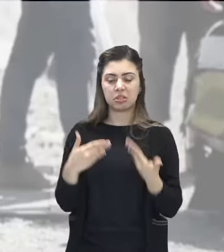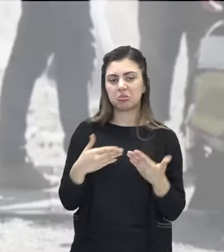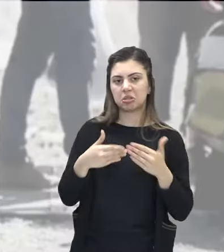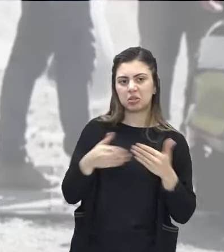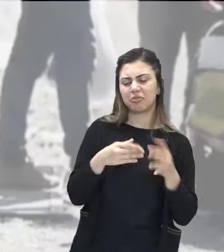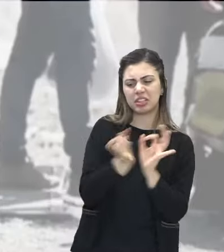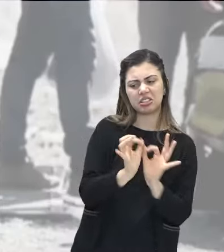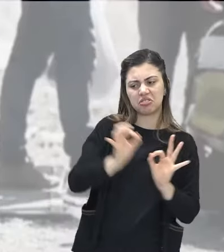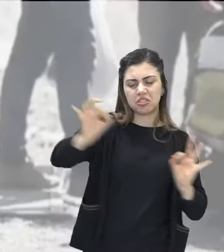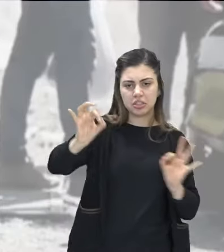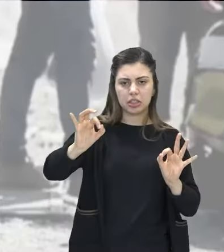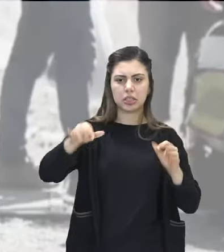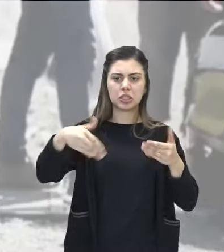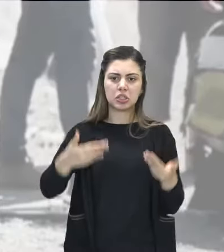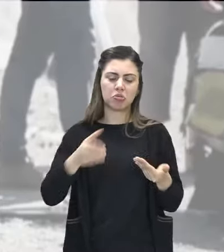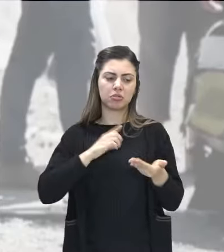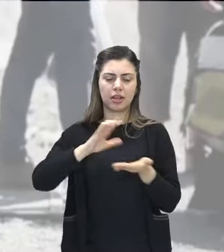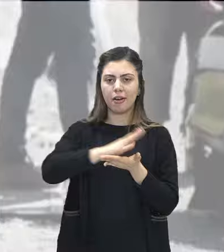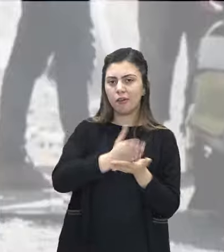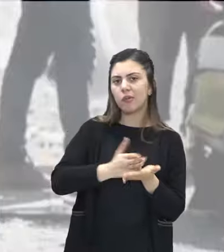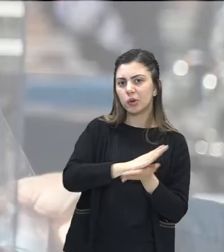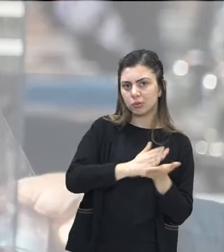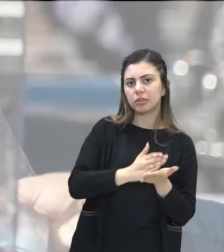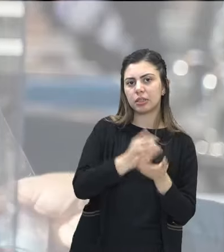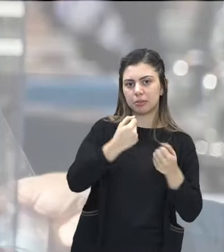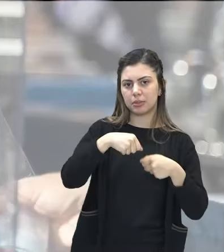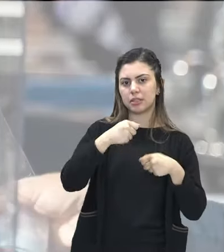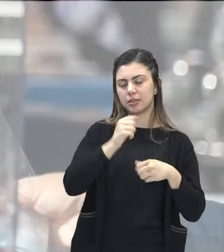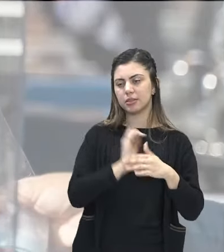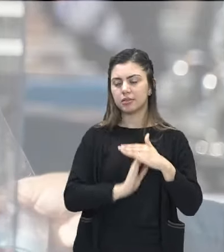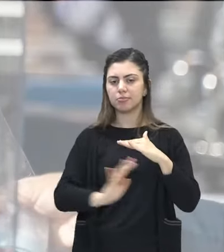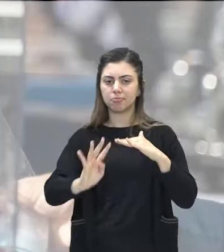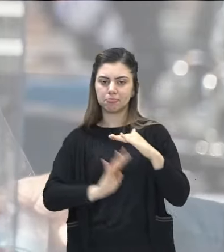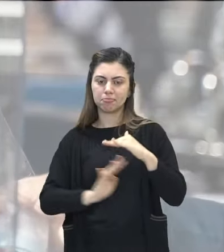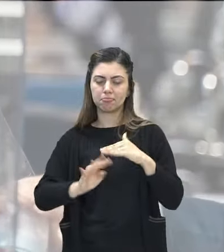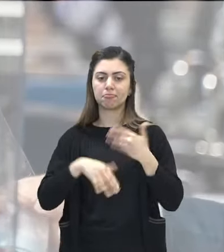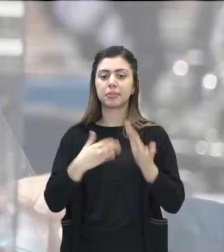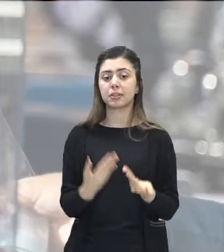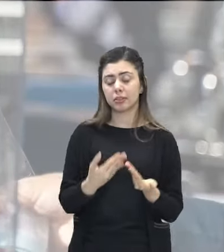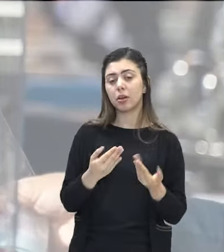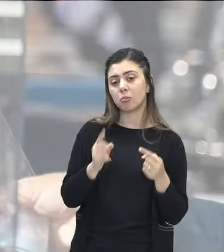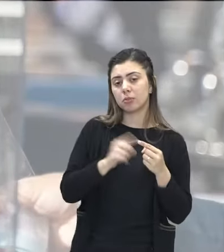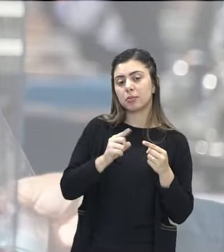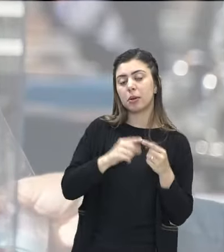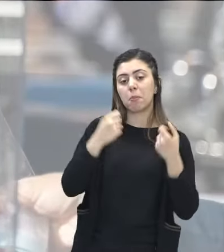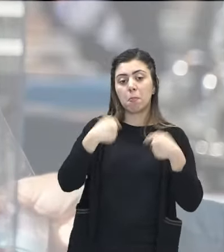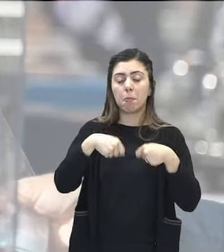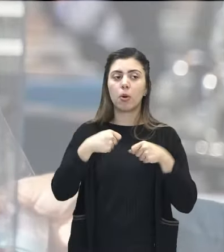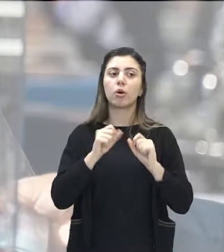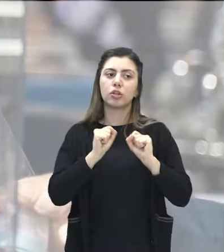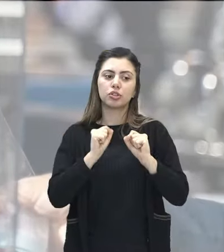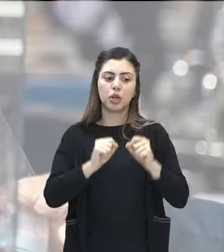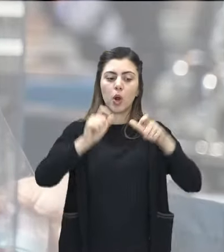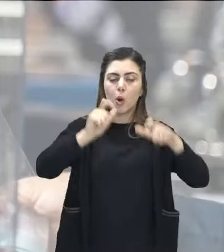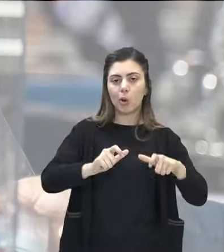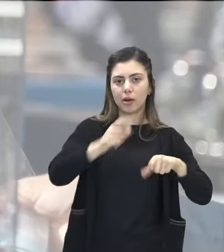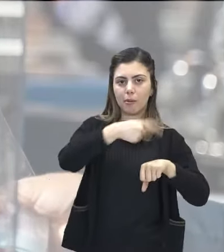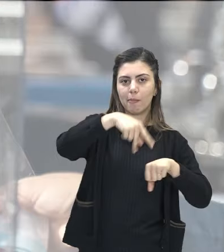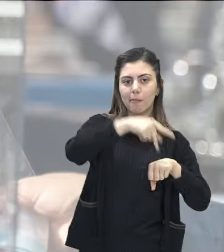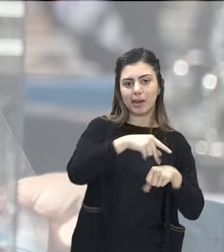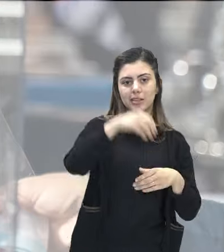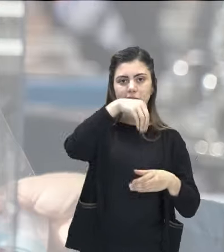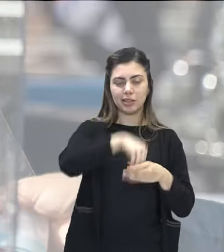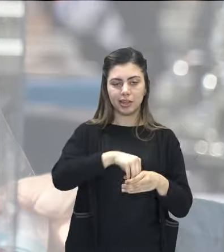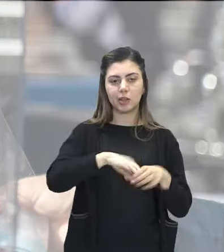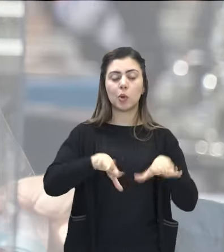deente Dair Inter Nacional a ser cruzada a migração pode ser interna dentro do mesmo país